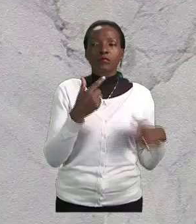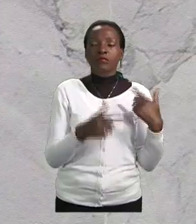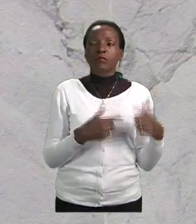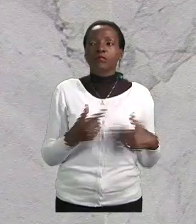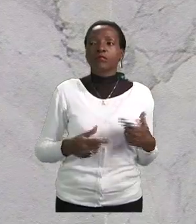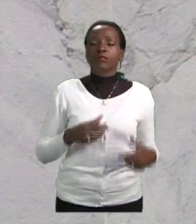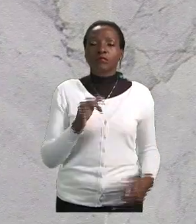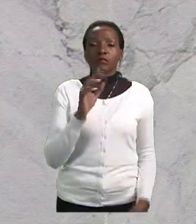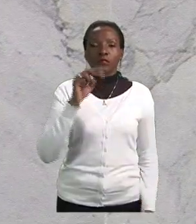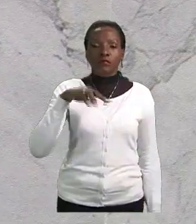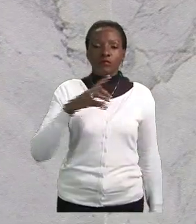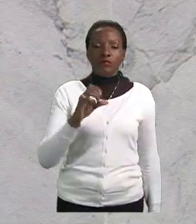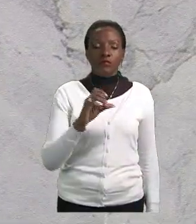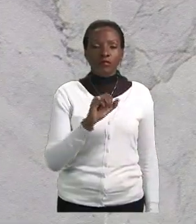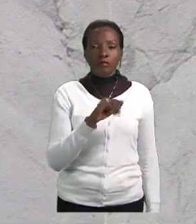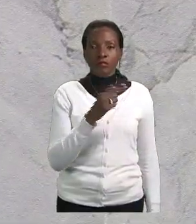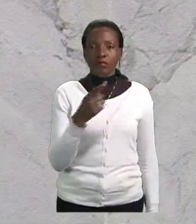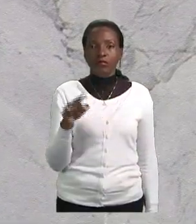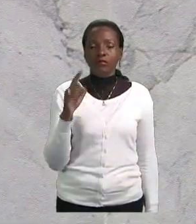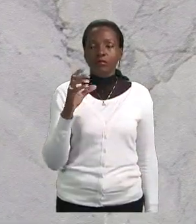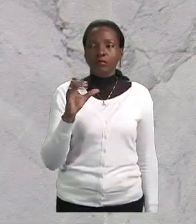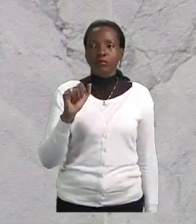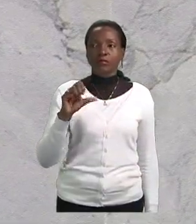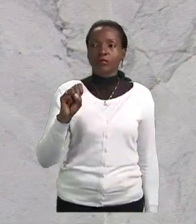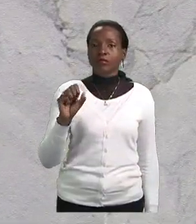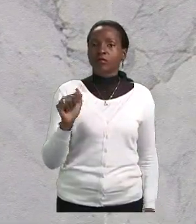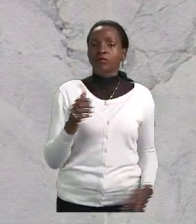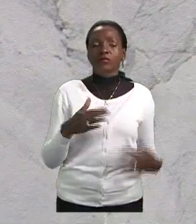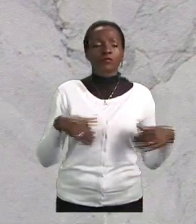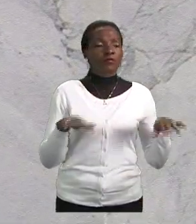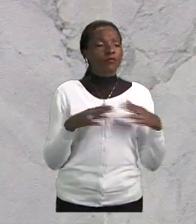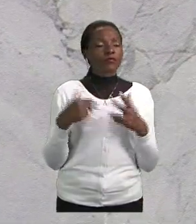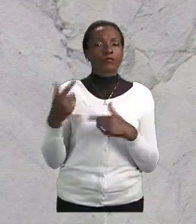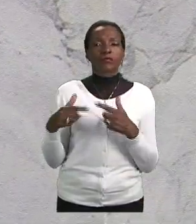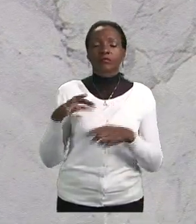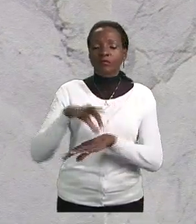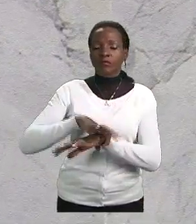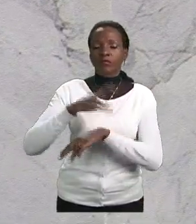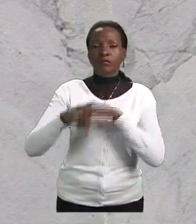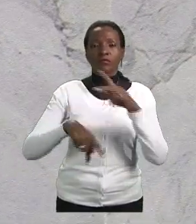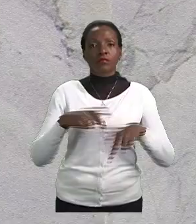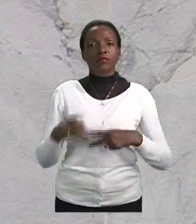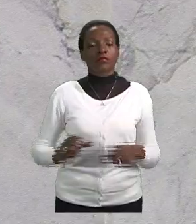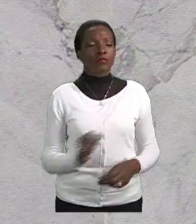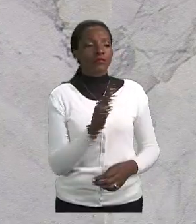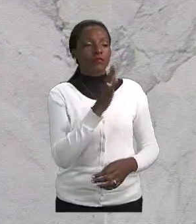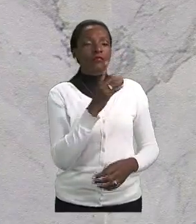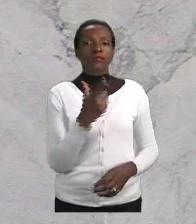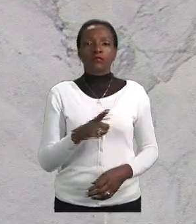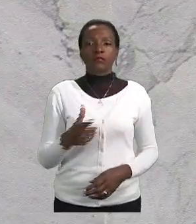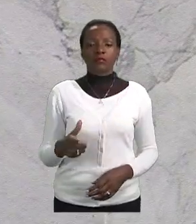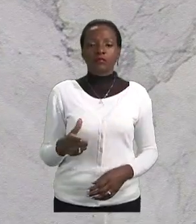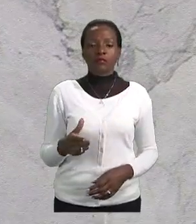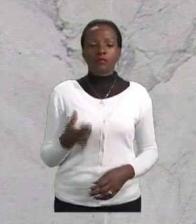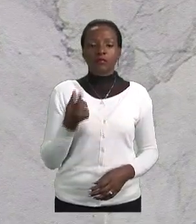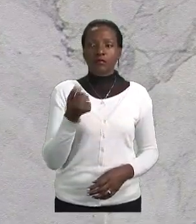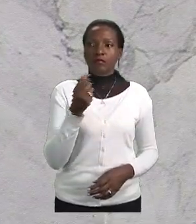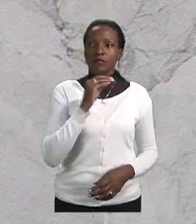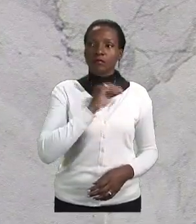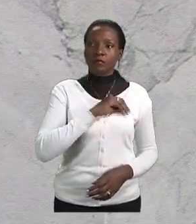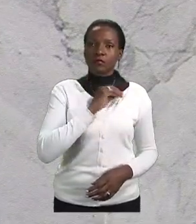trabalham na fundação casa e enfim todos aqueles que trabalham com segurança pública não são devidamente valorizados um salário